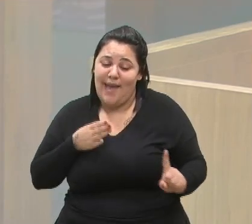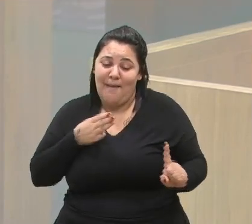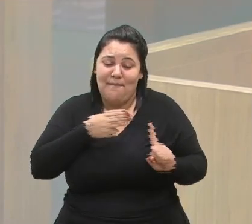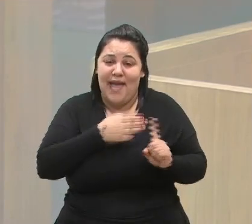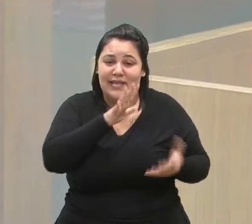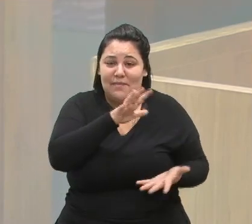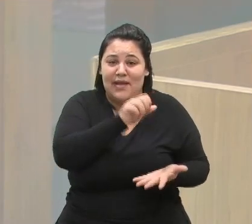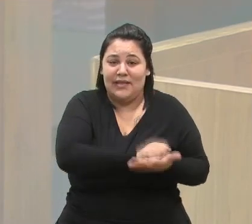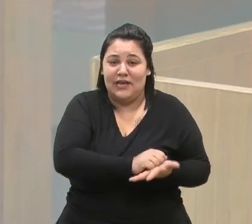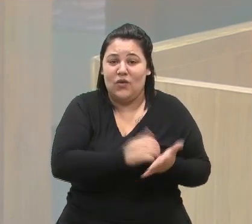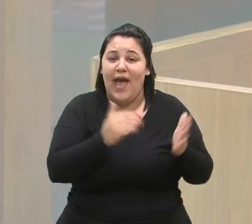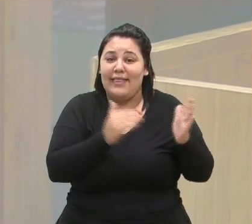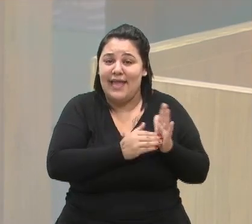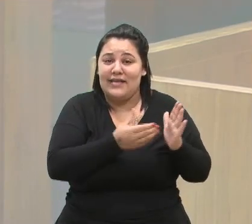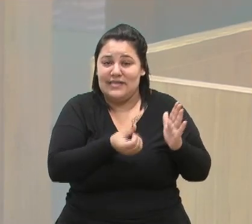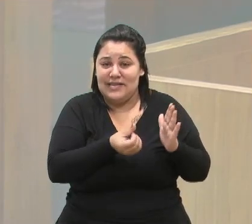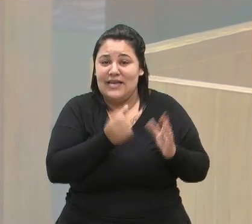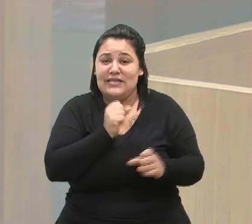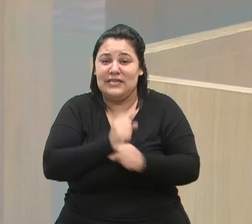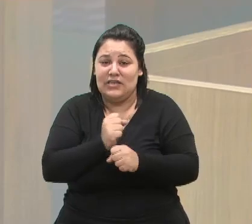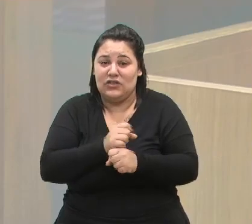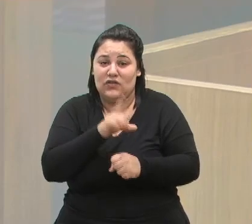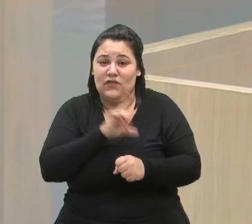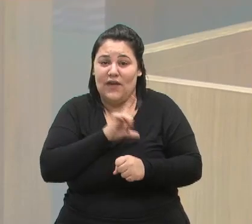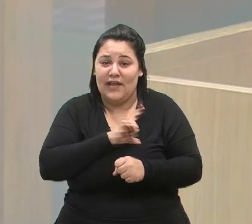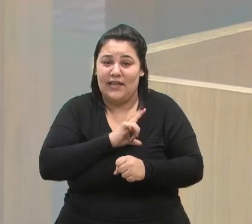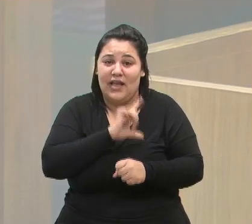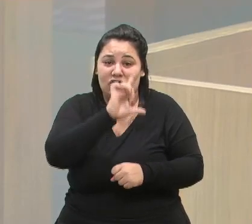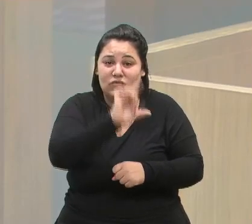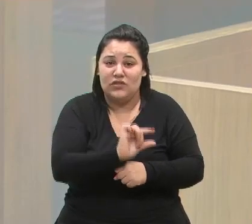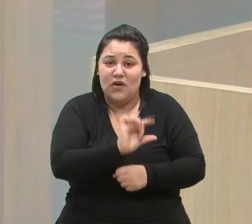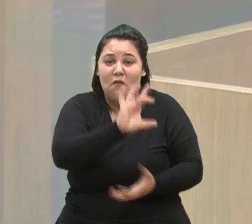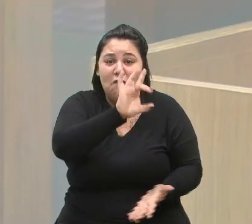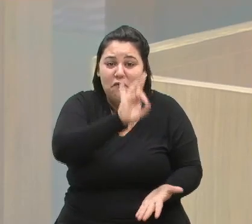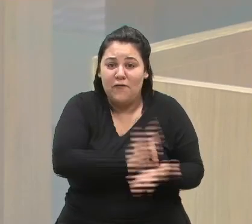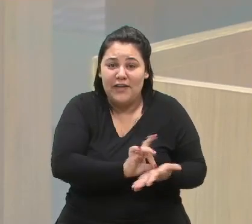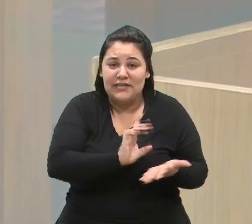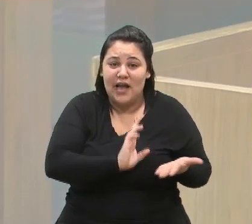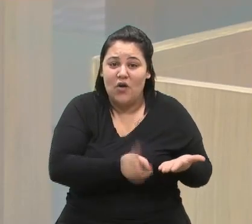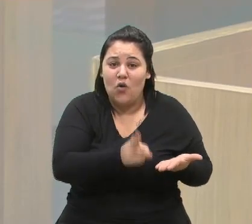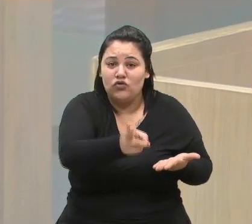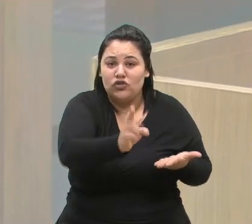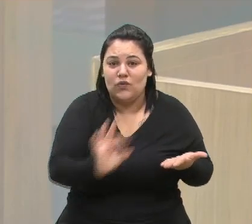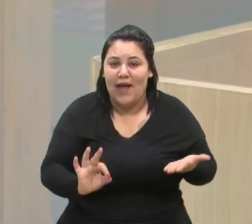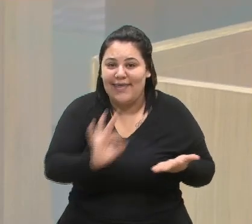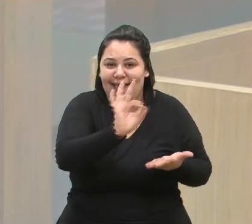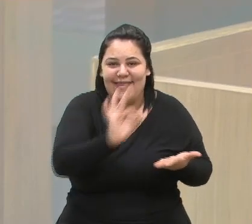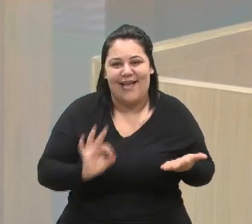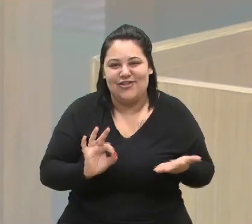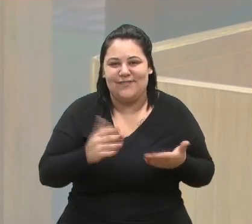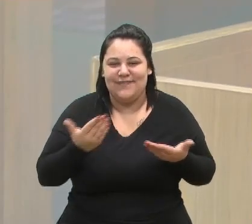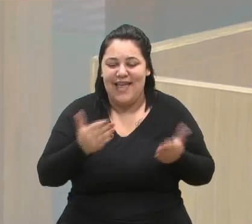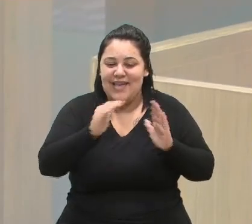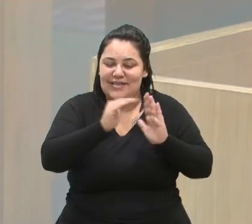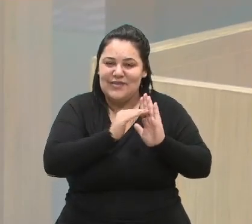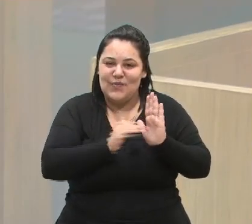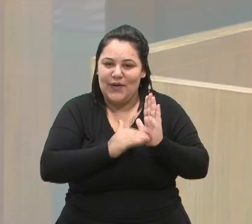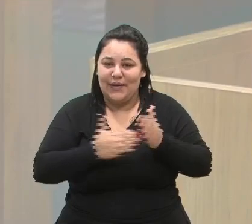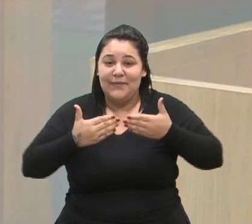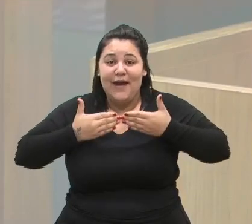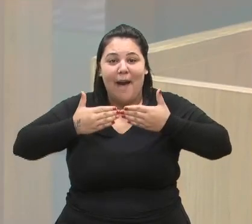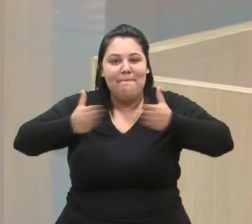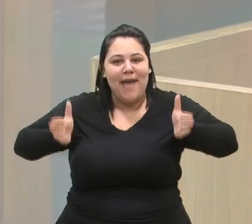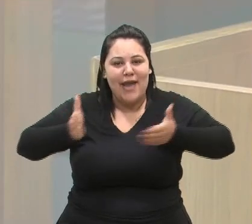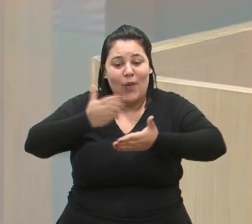até 6 anos terão a redução permanente na taxa de juros. O programa estará aberto a todos